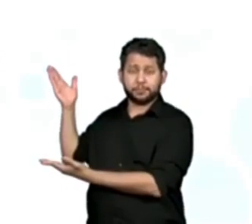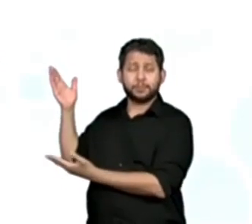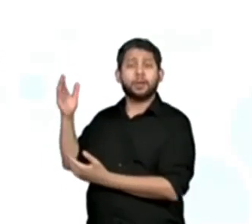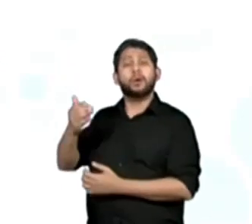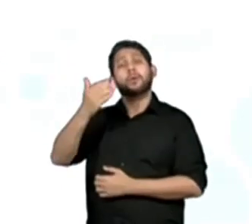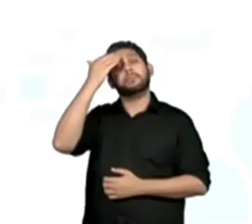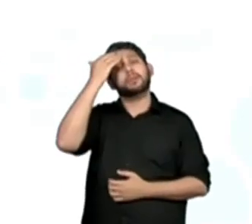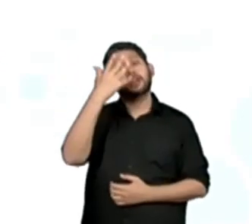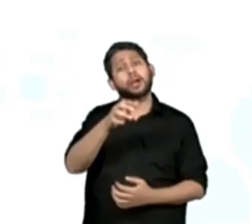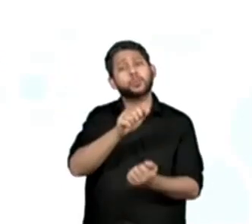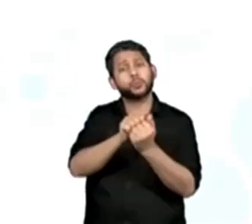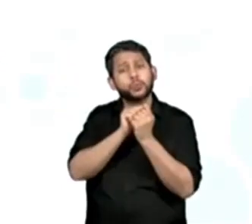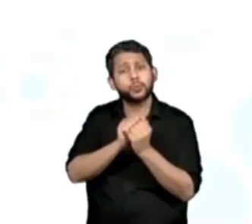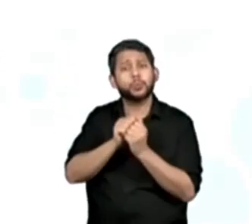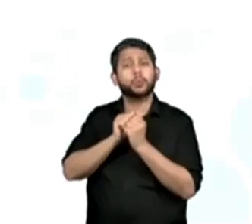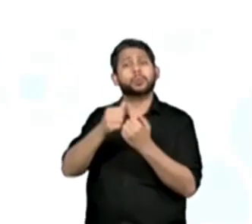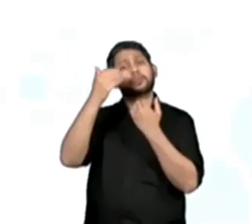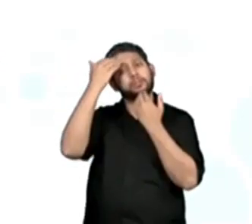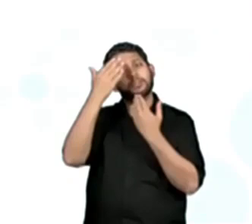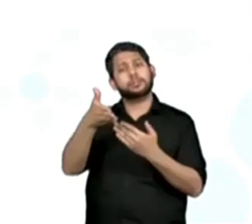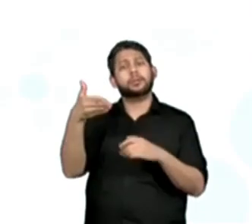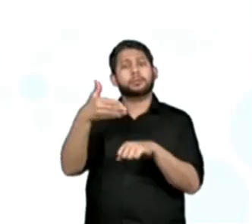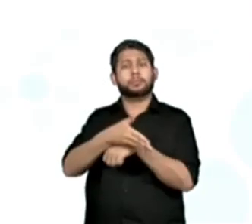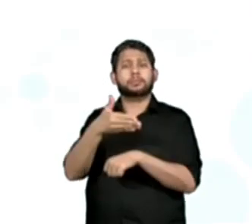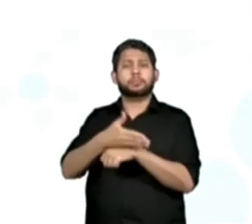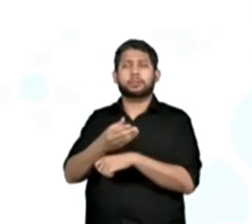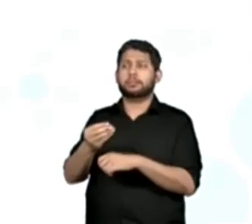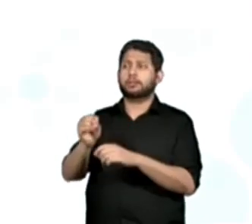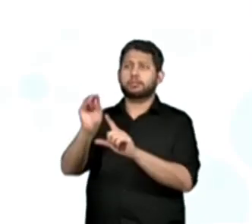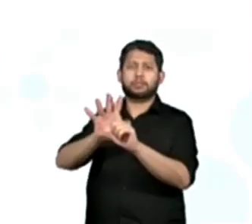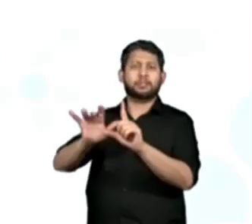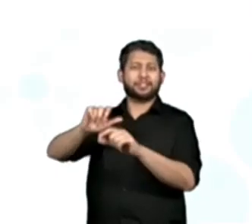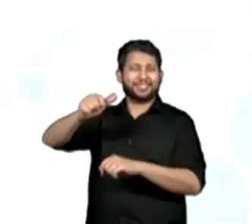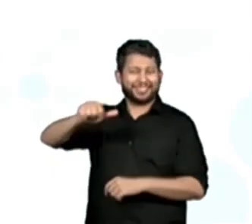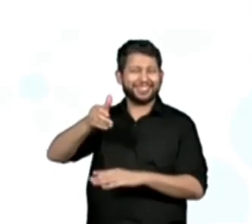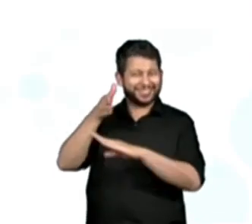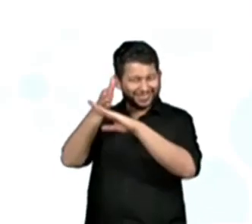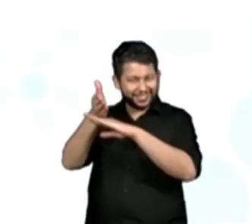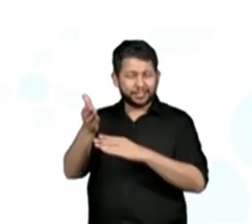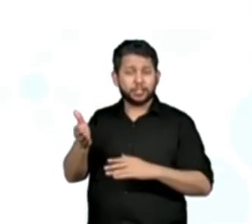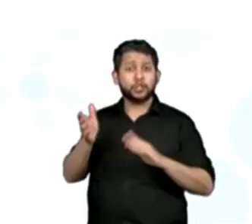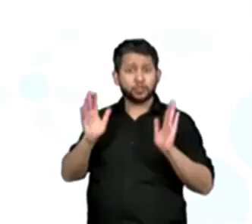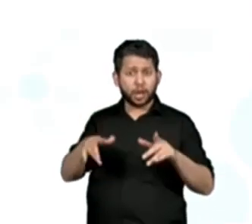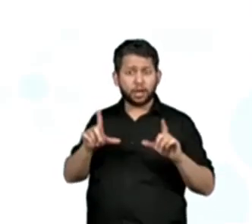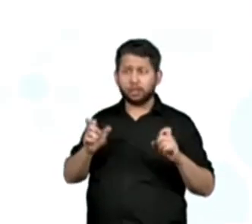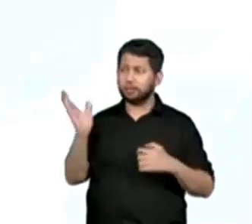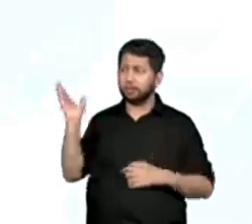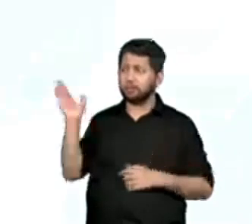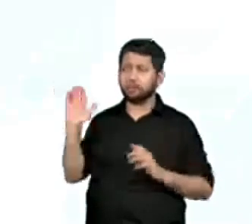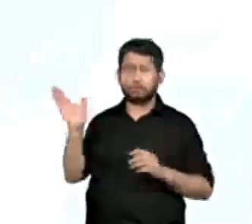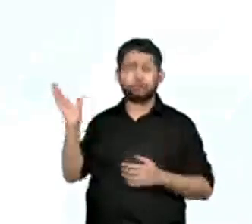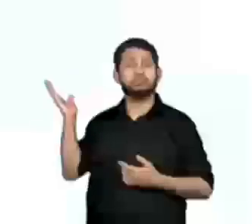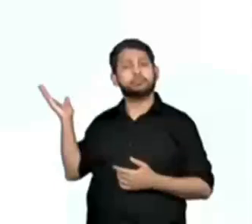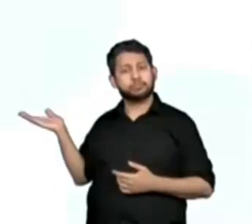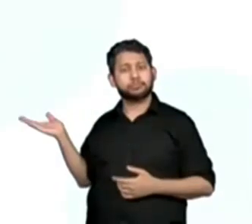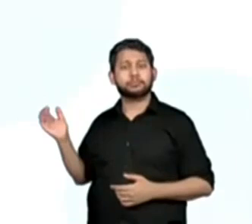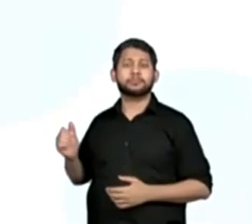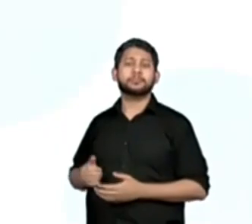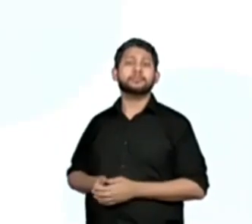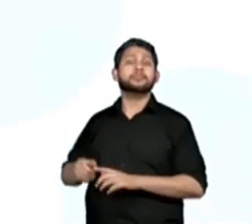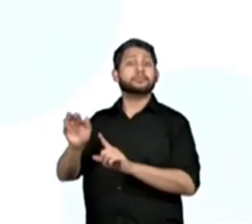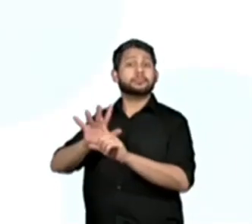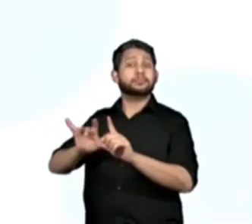pela companhia, pela participação. Todo mundo, todos os pros já tiraram o print das